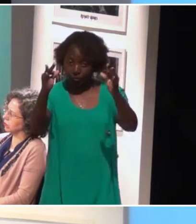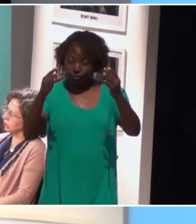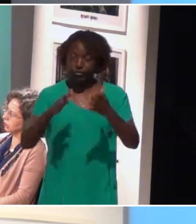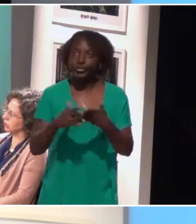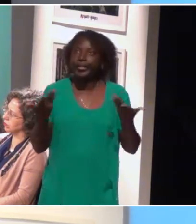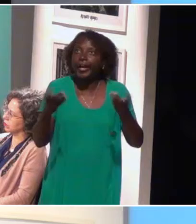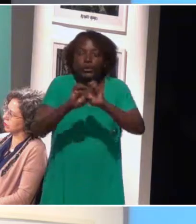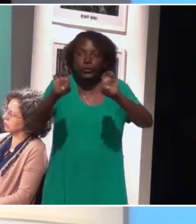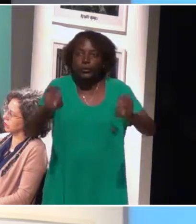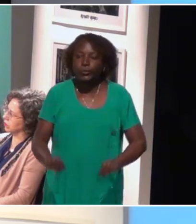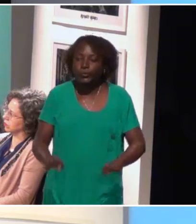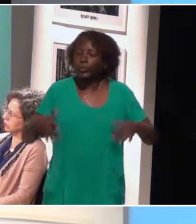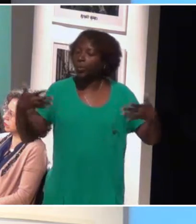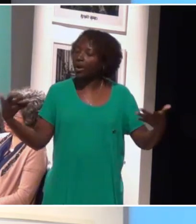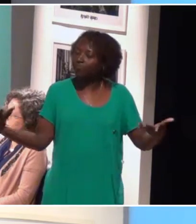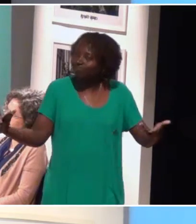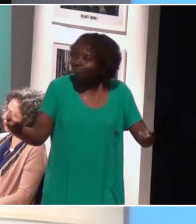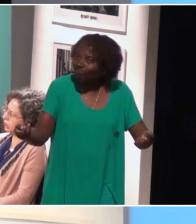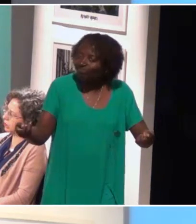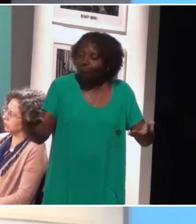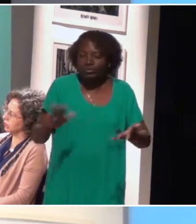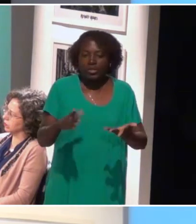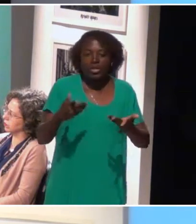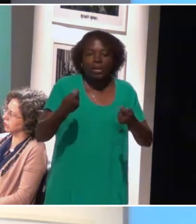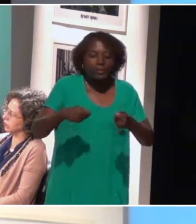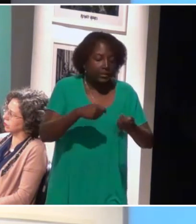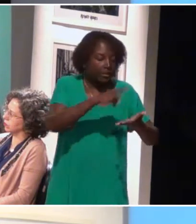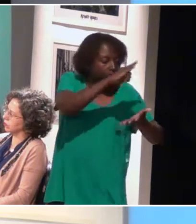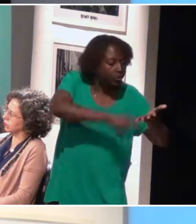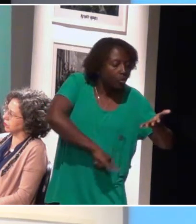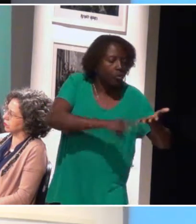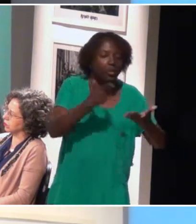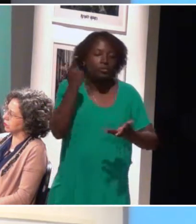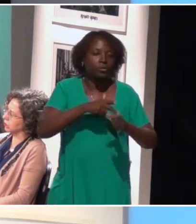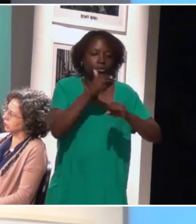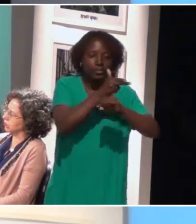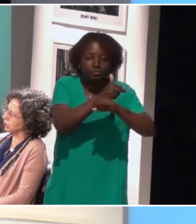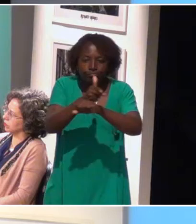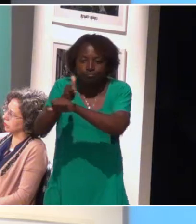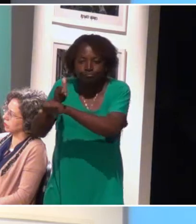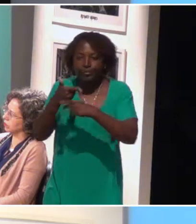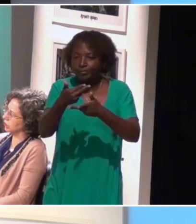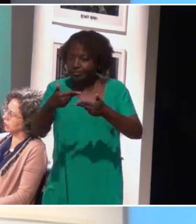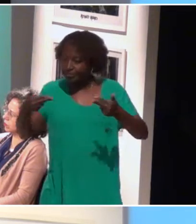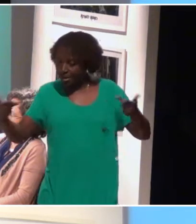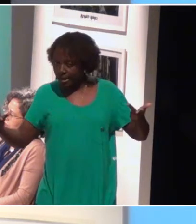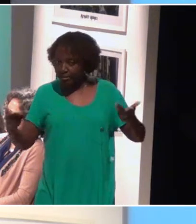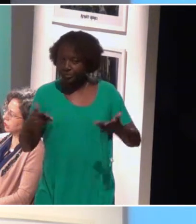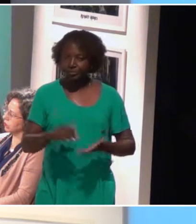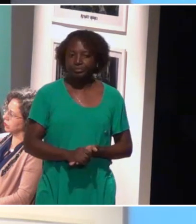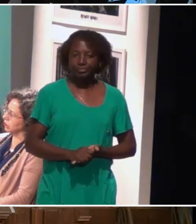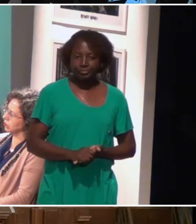aquela estrutura, como estava no documento, para a produção de vídeos, para aquela coisa toda. A gente ficou deficitária nesse